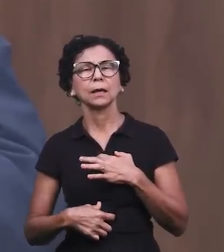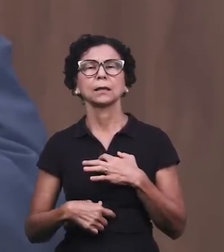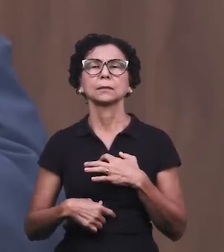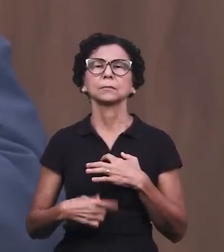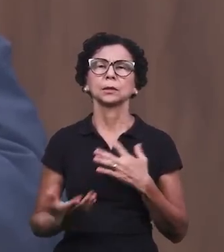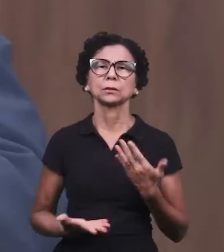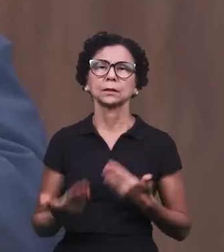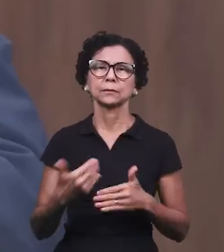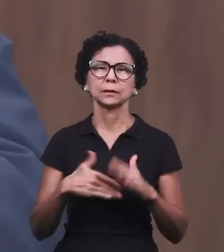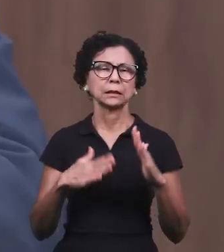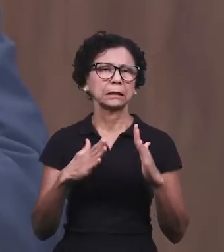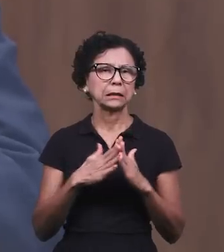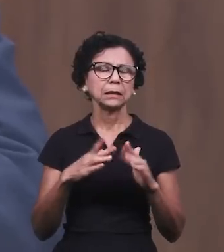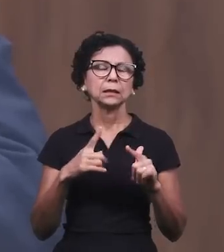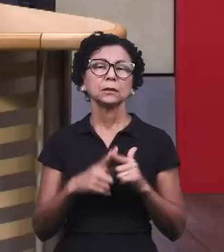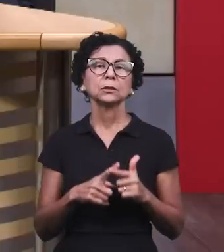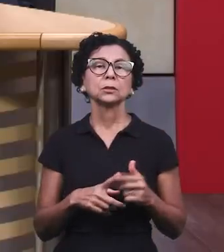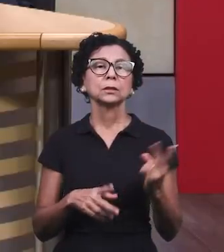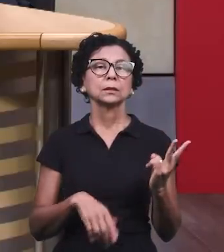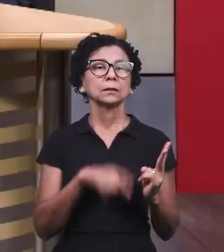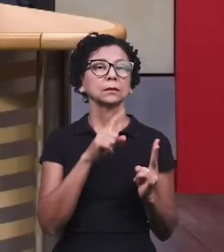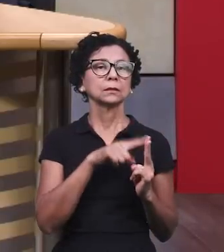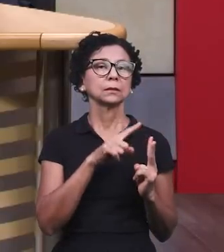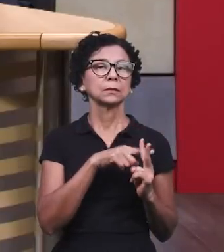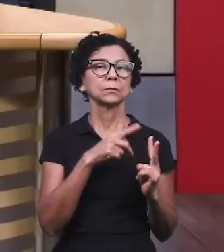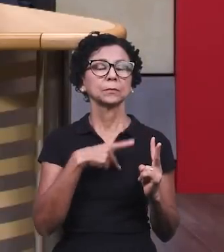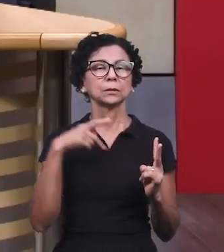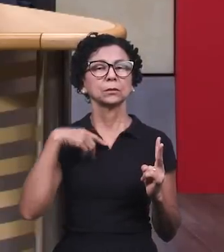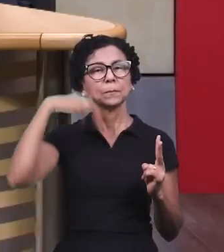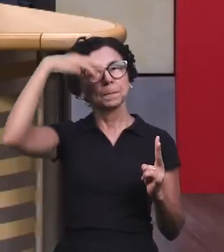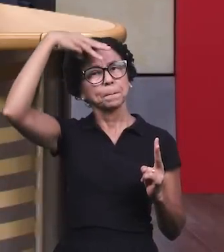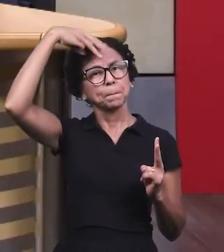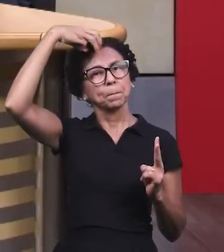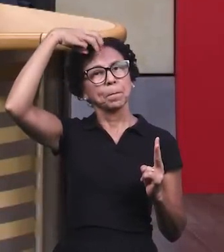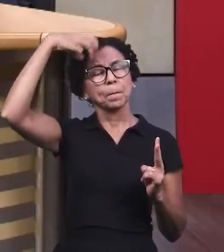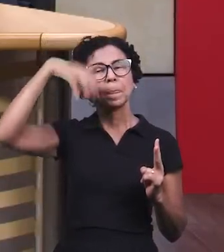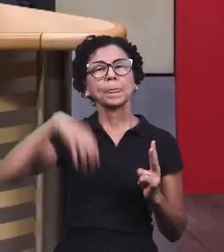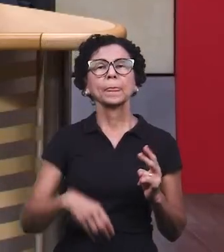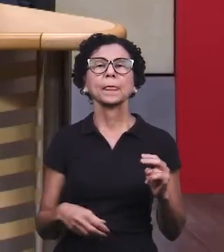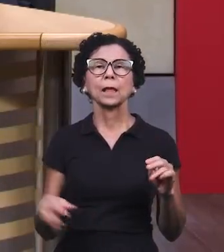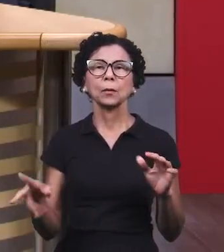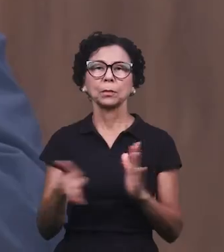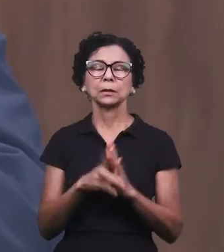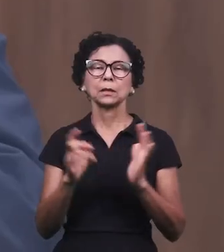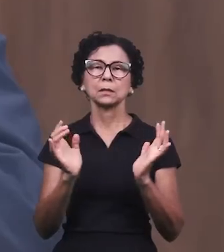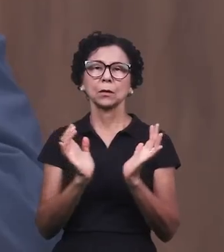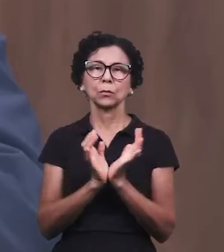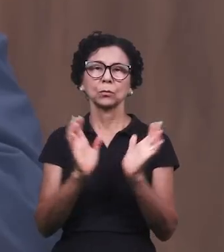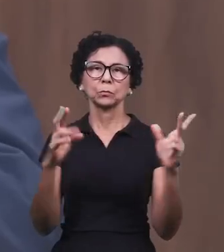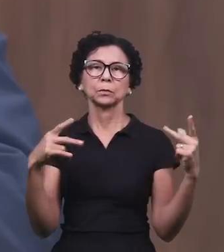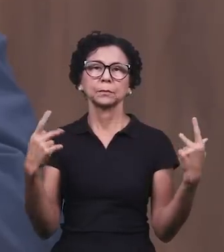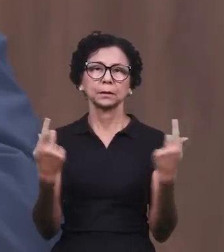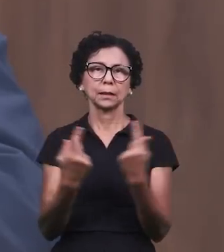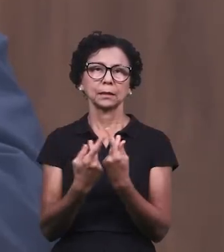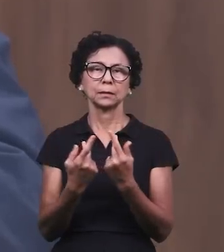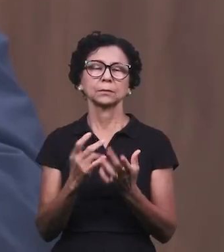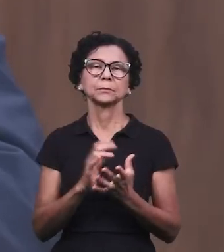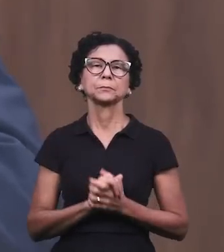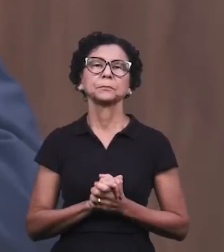das igrejas, e também o pastor Alexandre Brasil, que é um dos nossos conselheiros lá do Conselho